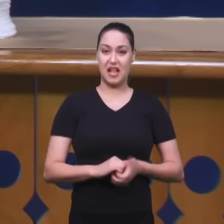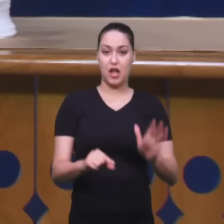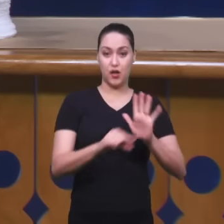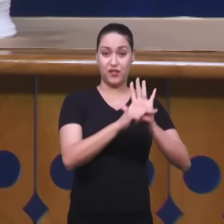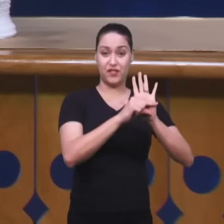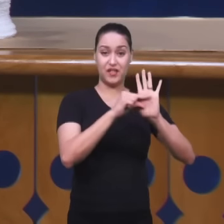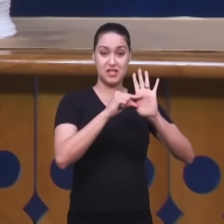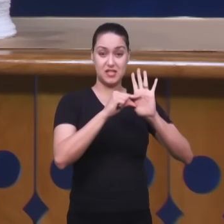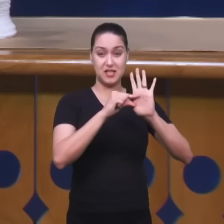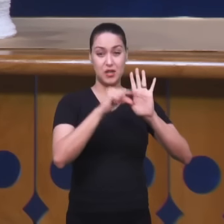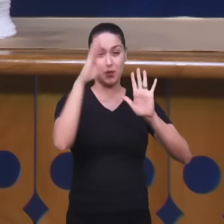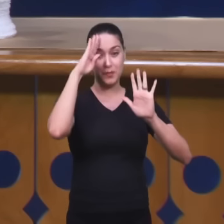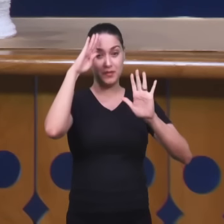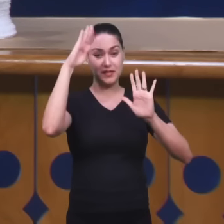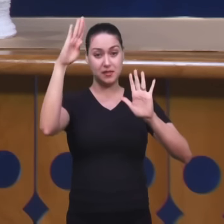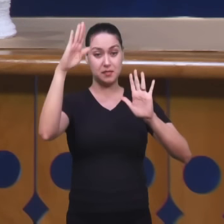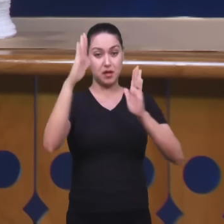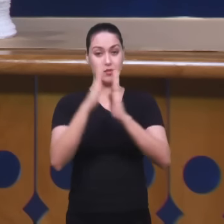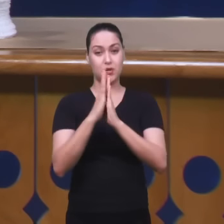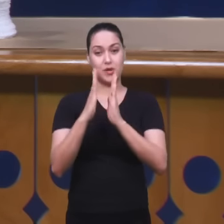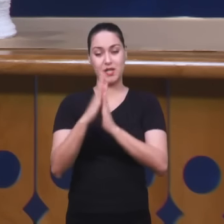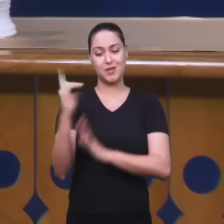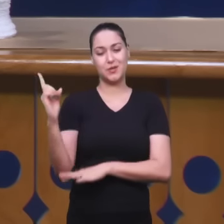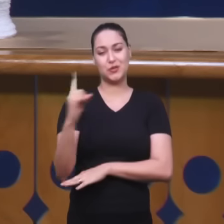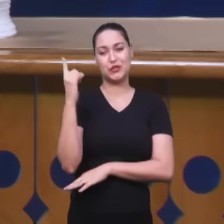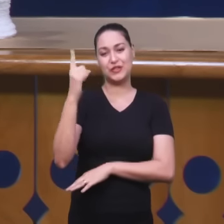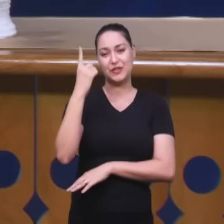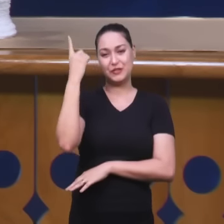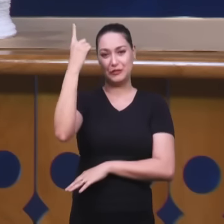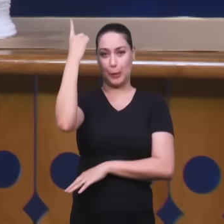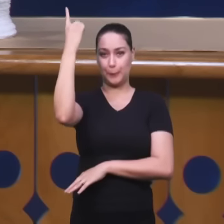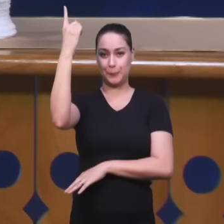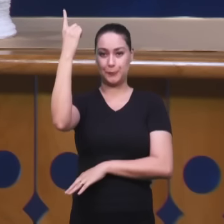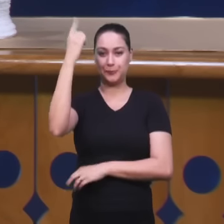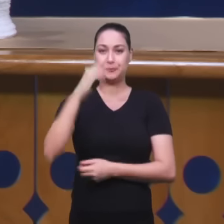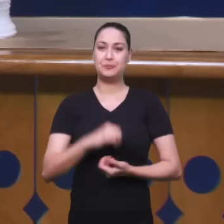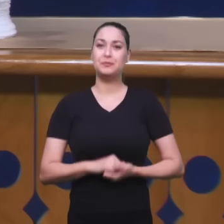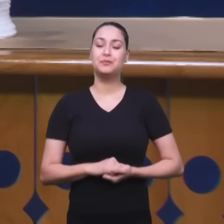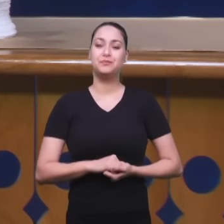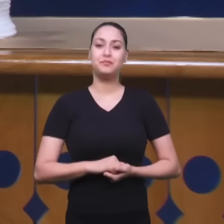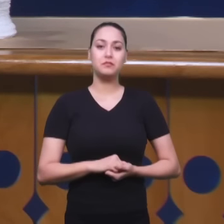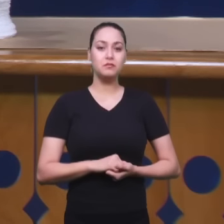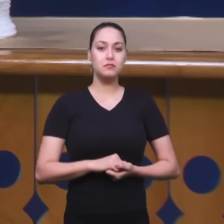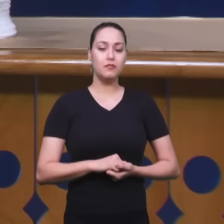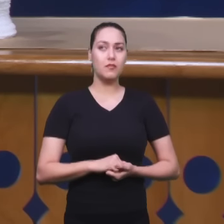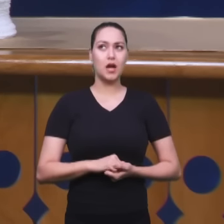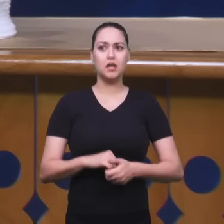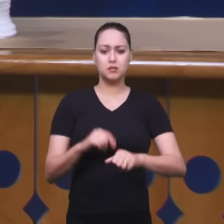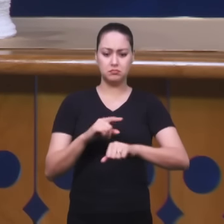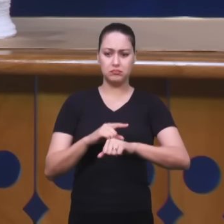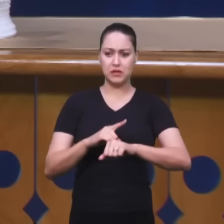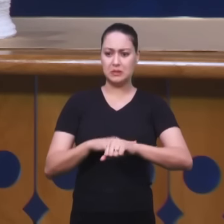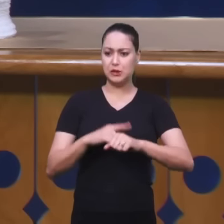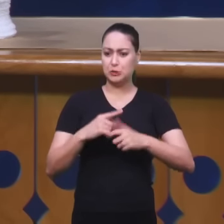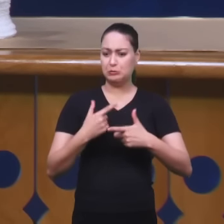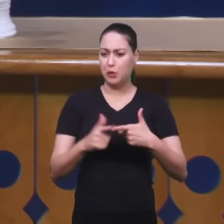Da oração Deste salmista Diante de tantos problemas De tantas adversidades